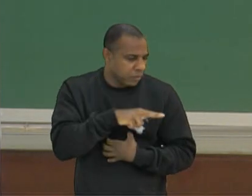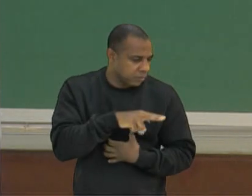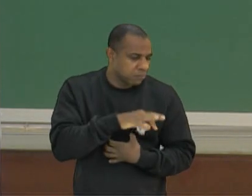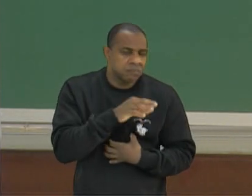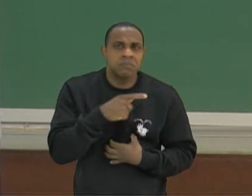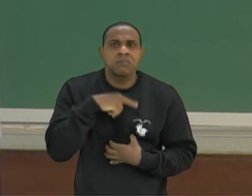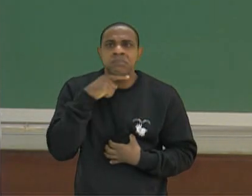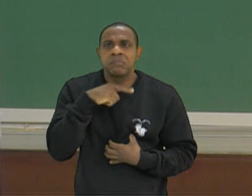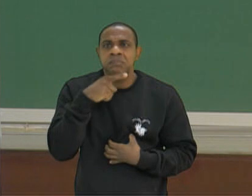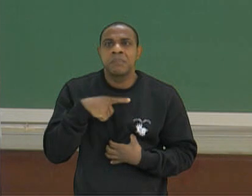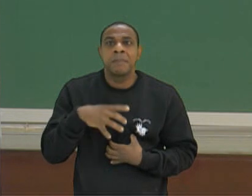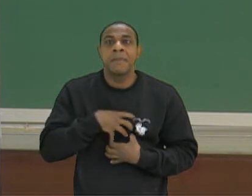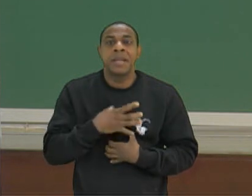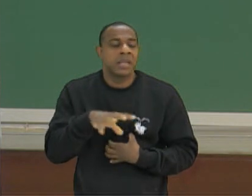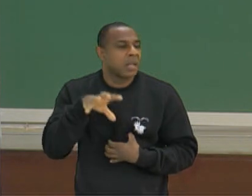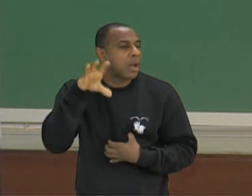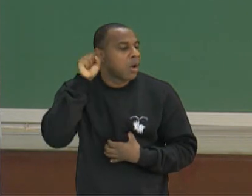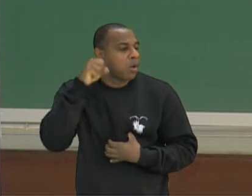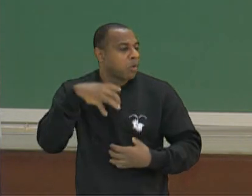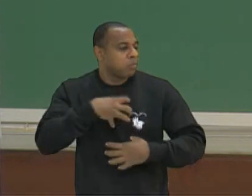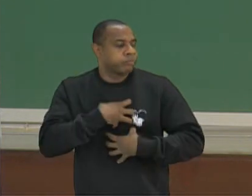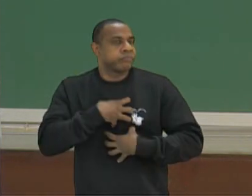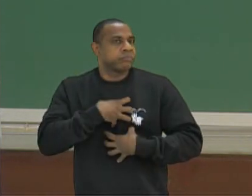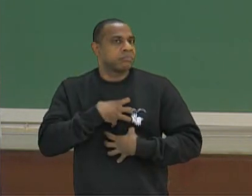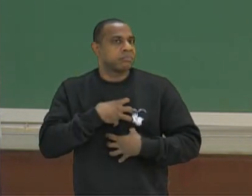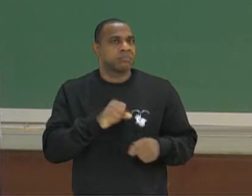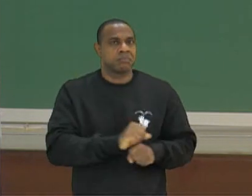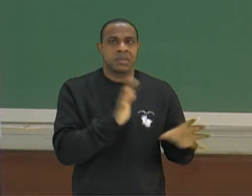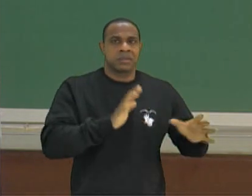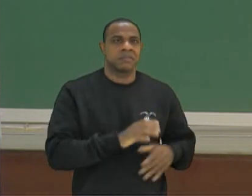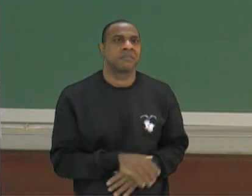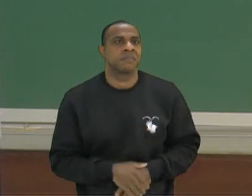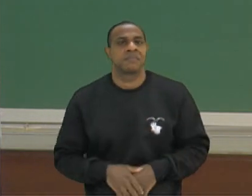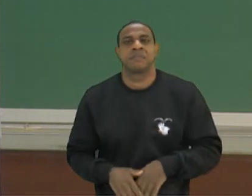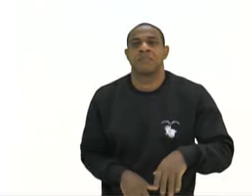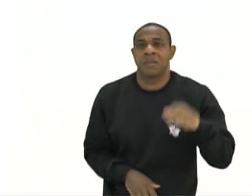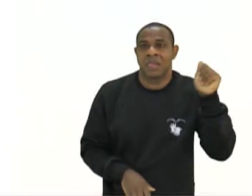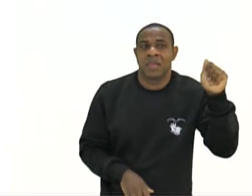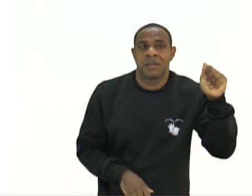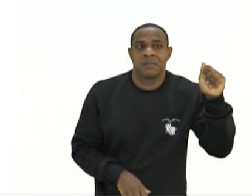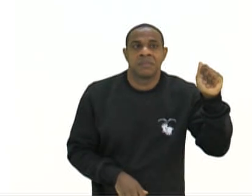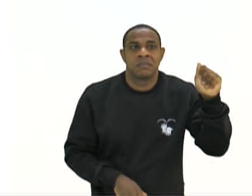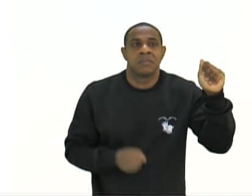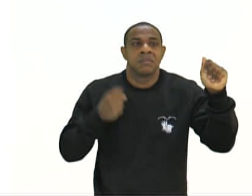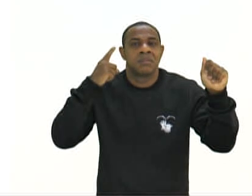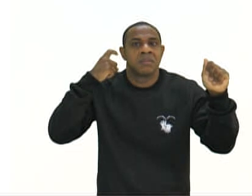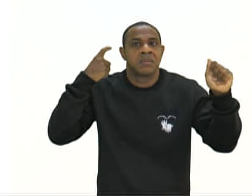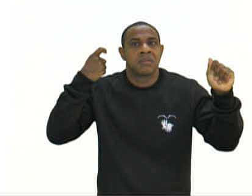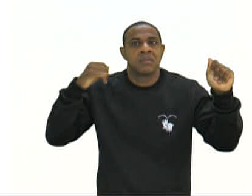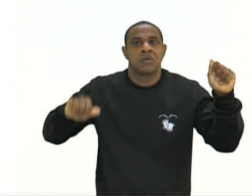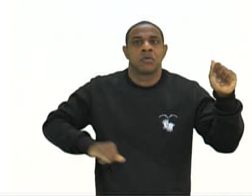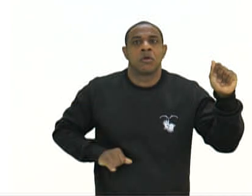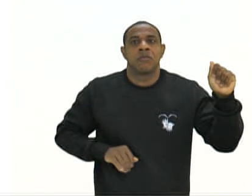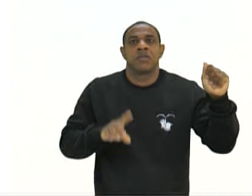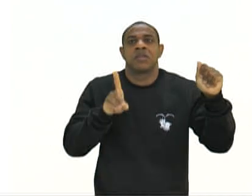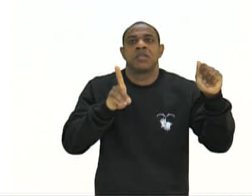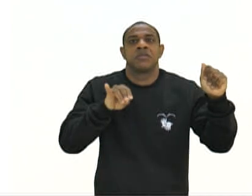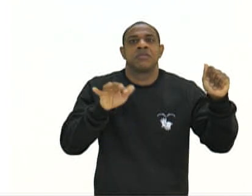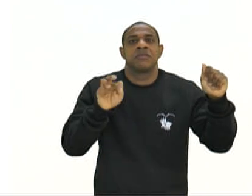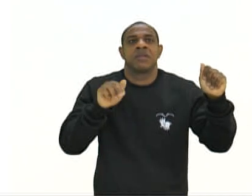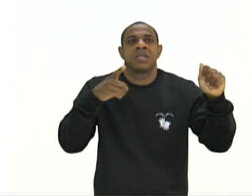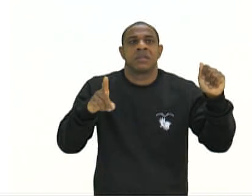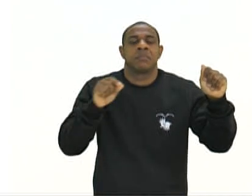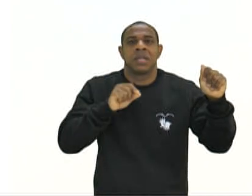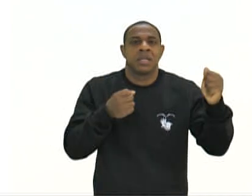Vamos às opções que melhor possam descrever isso. Avançando aqui, ó, na letra A, o som sofre difração, mas a